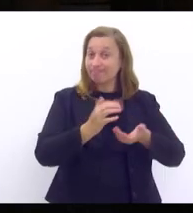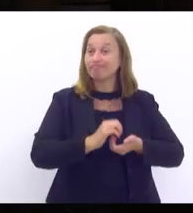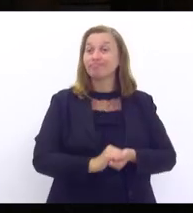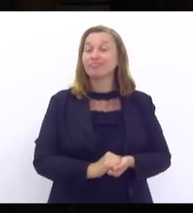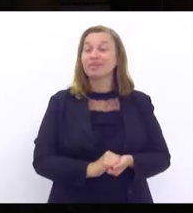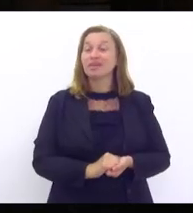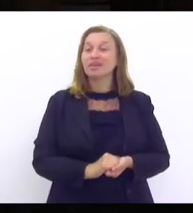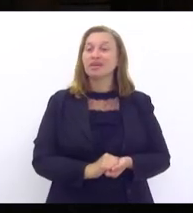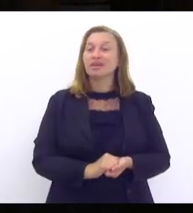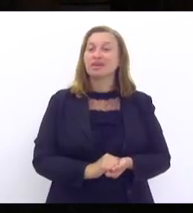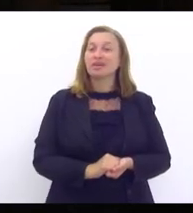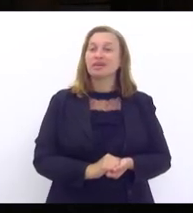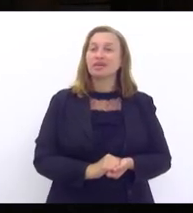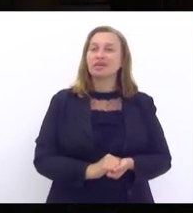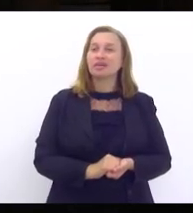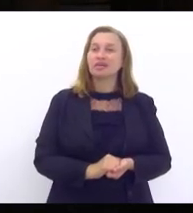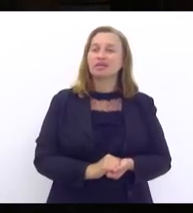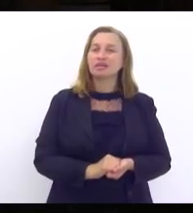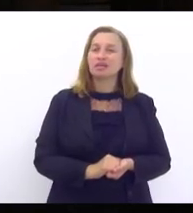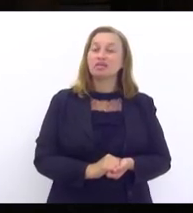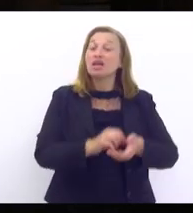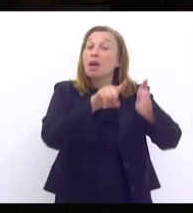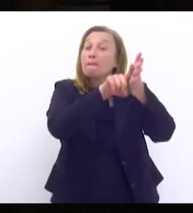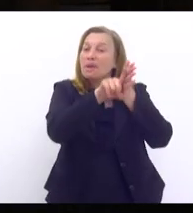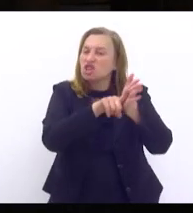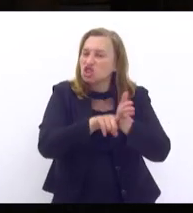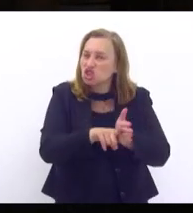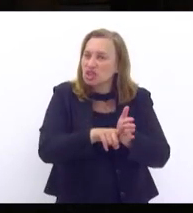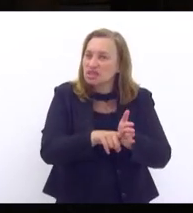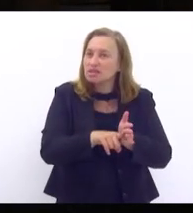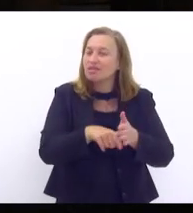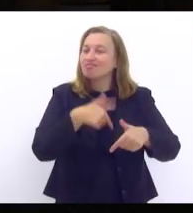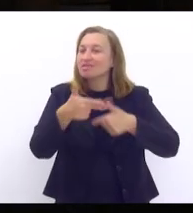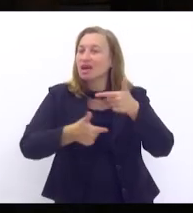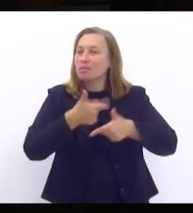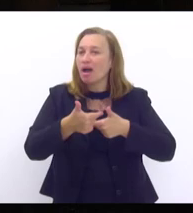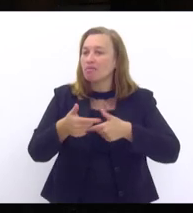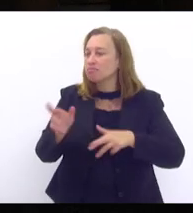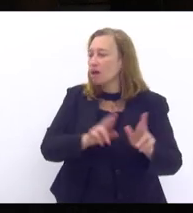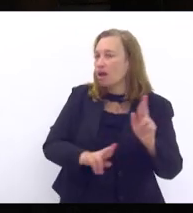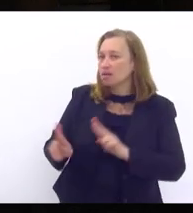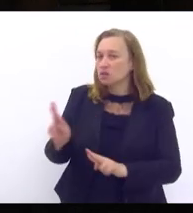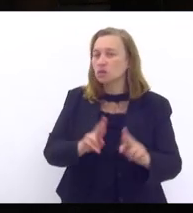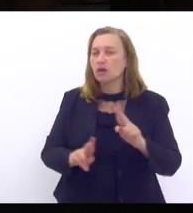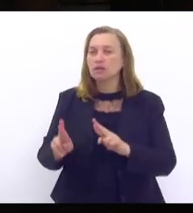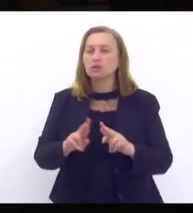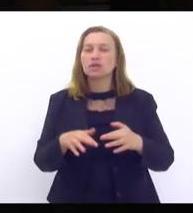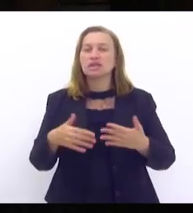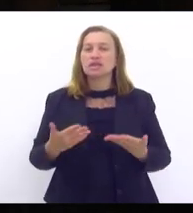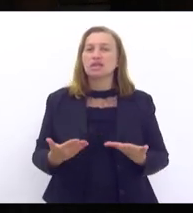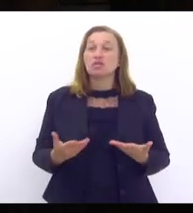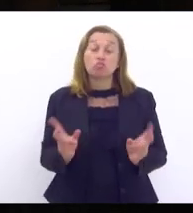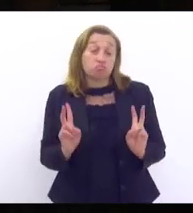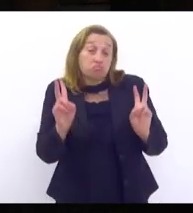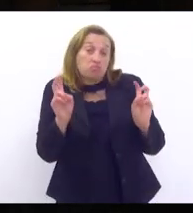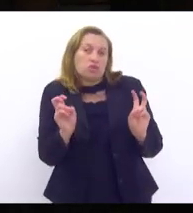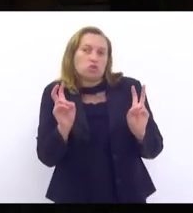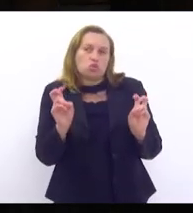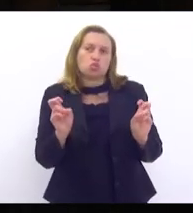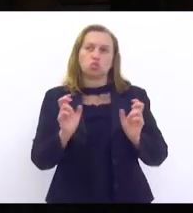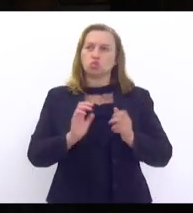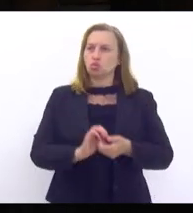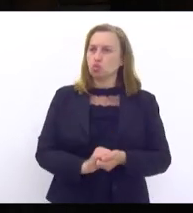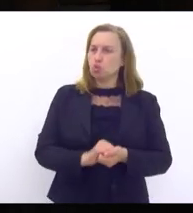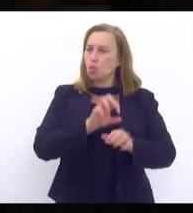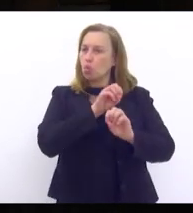para fazer pesquisa, trabalhos relacionados à questão